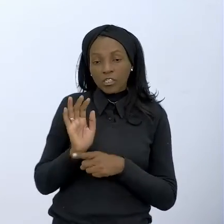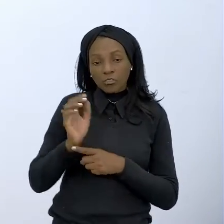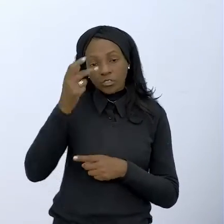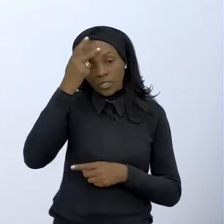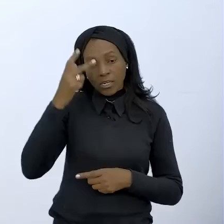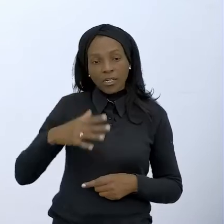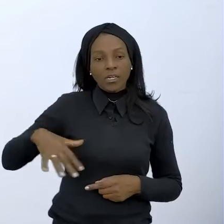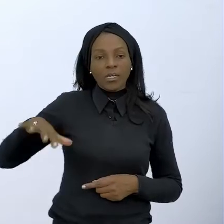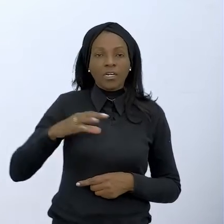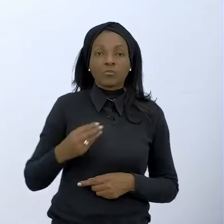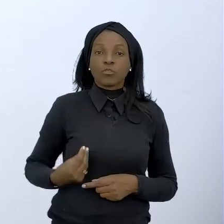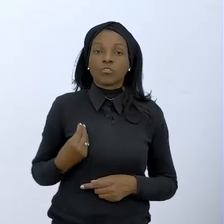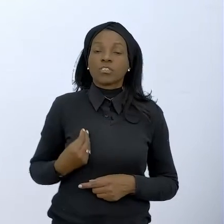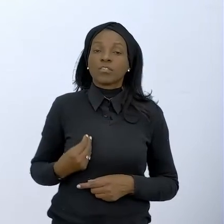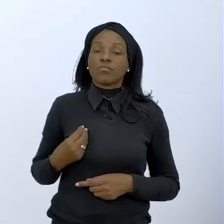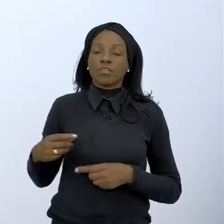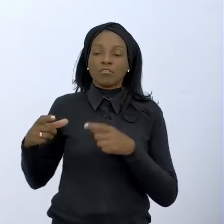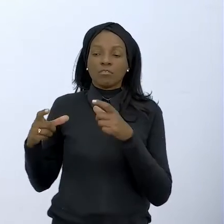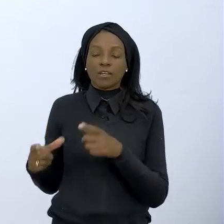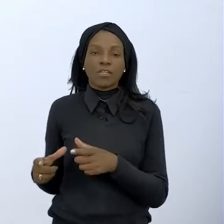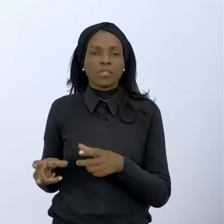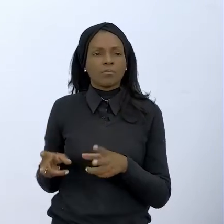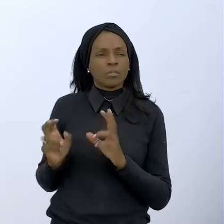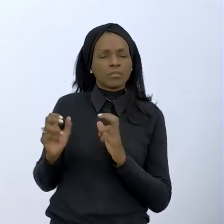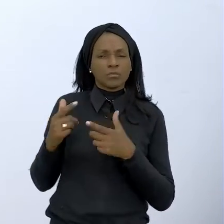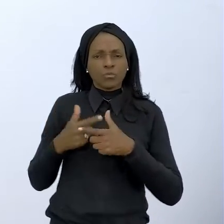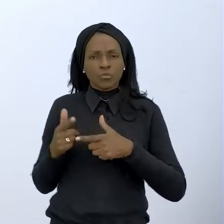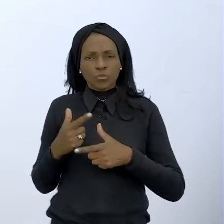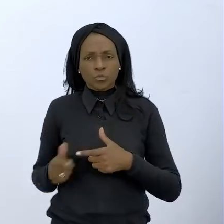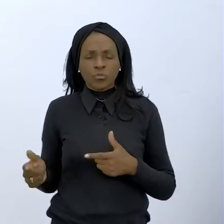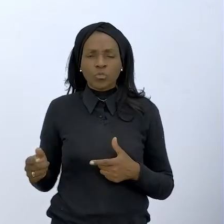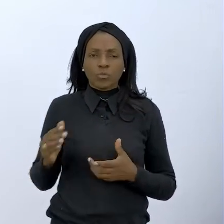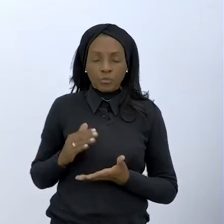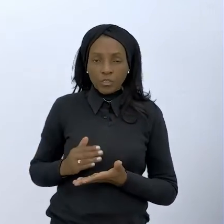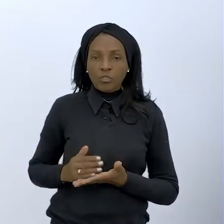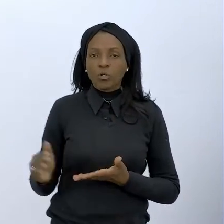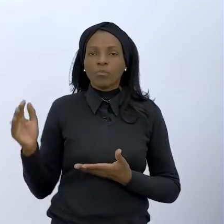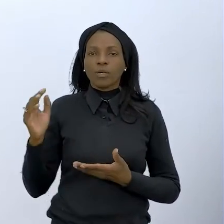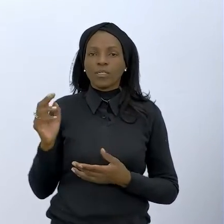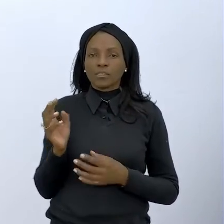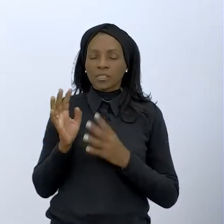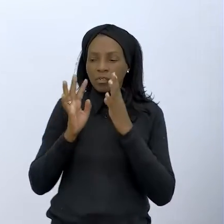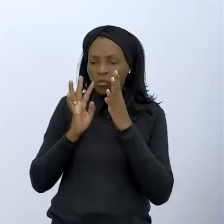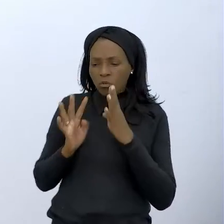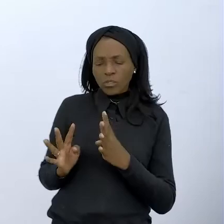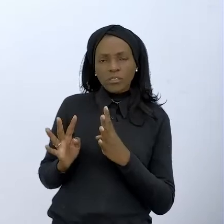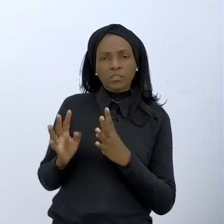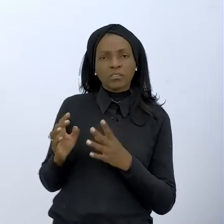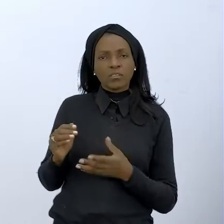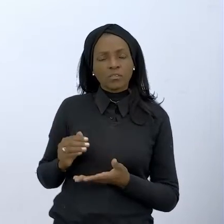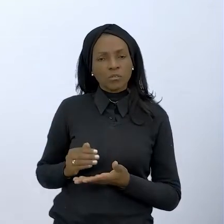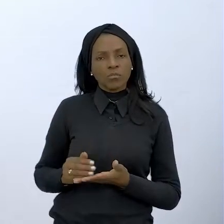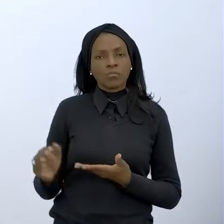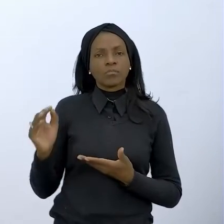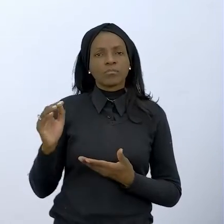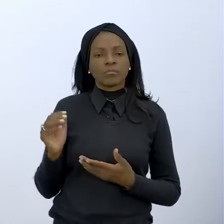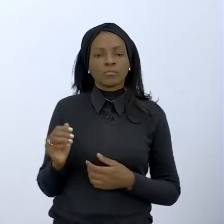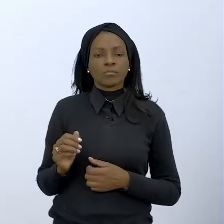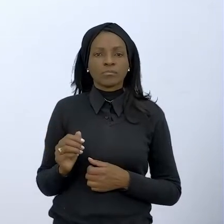que sentem esse problema e, portanto, a partir dessas sensações,